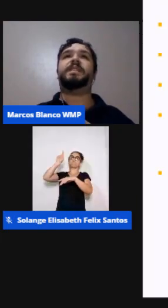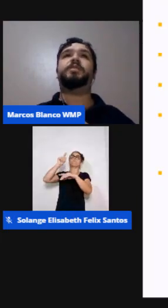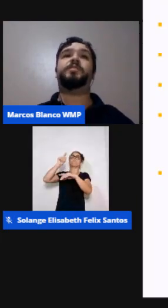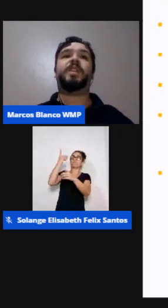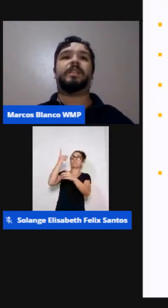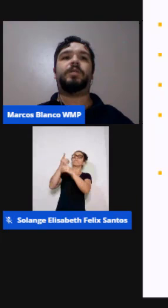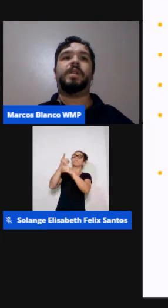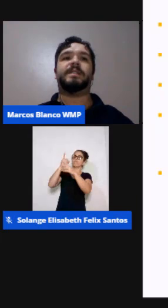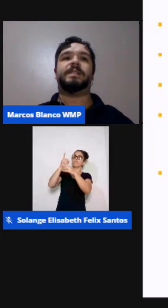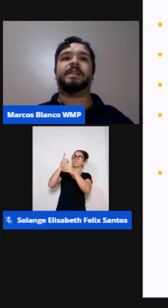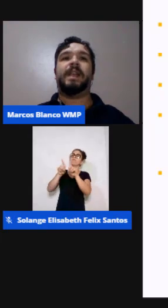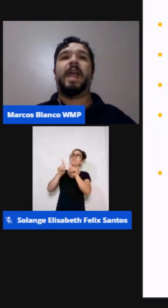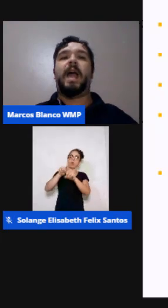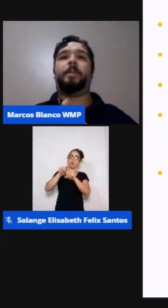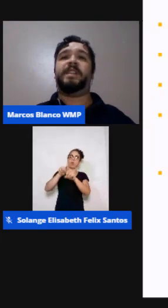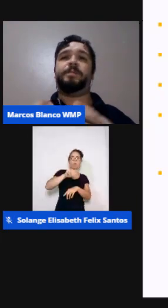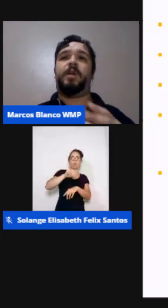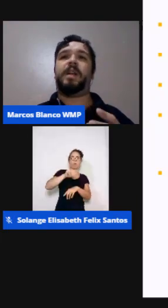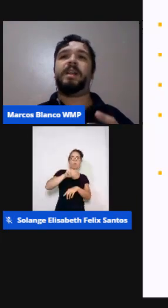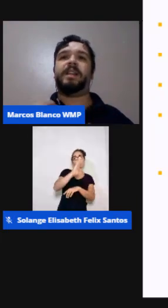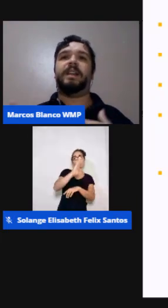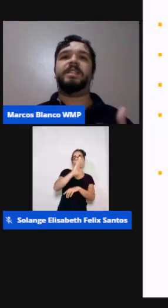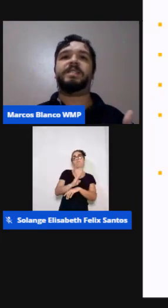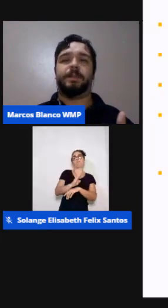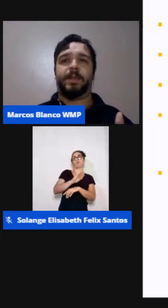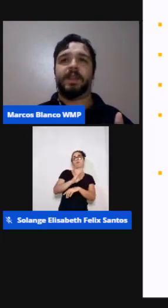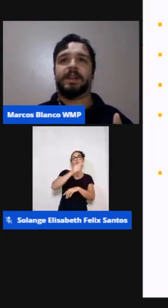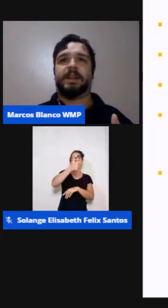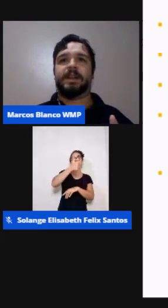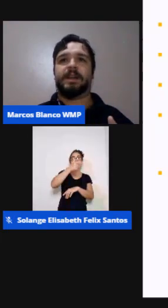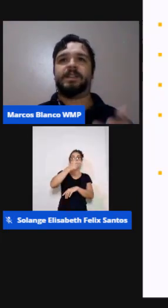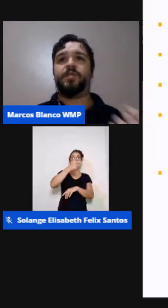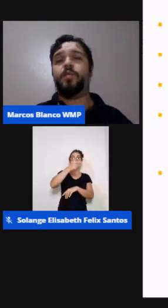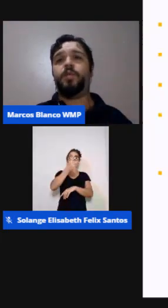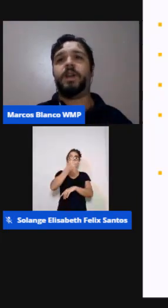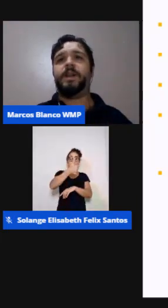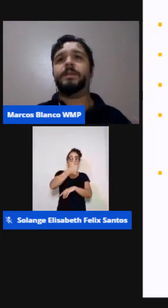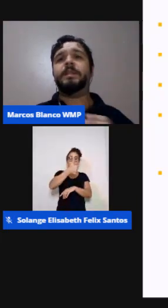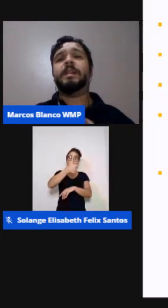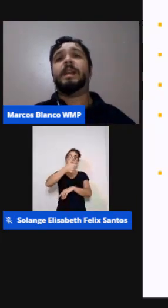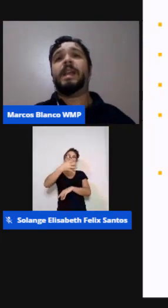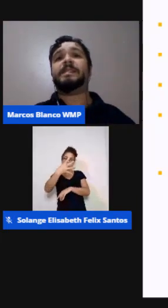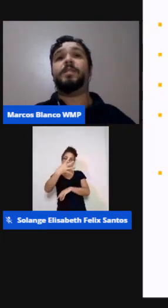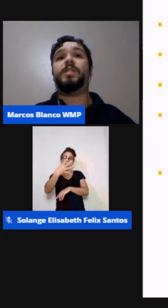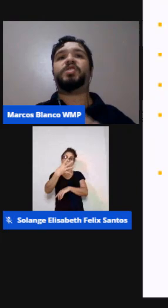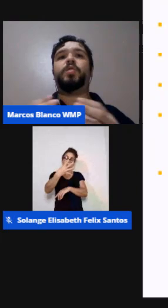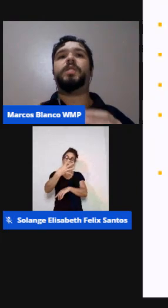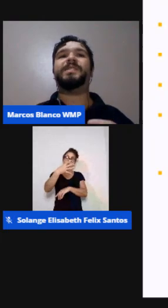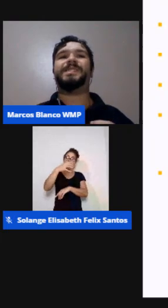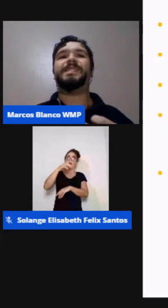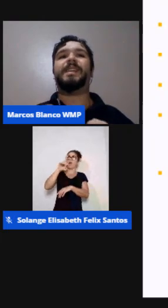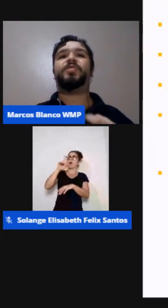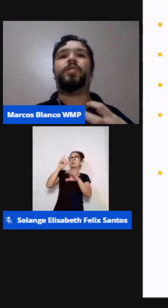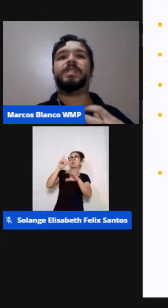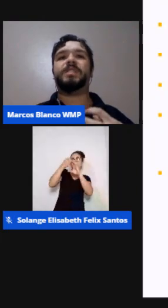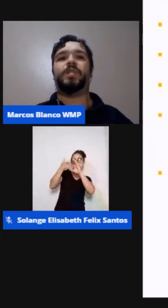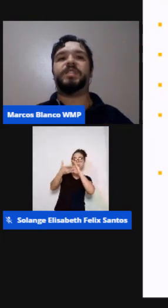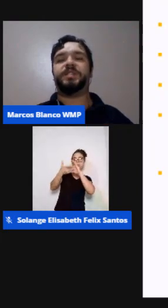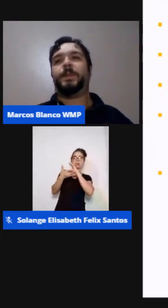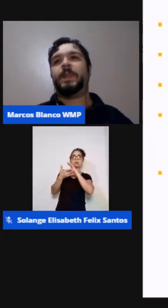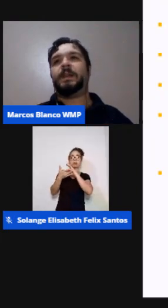foi introduzida em 2014. A principal característica da chikungunya são as dores